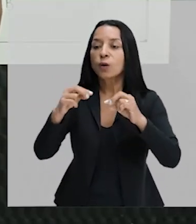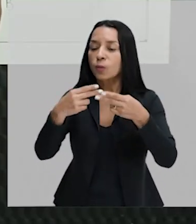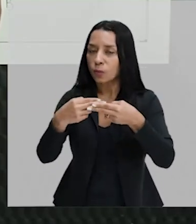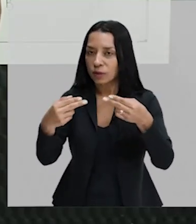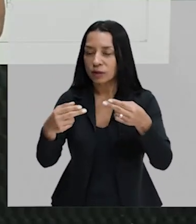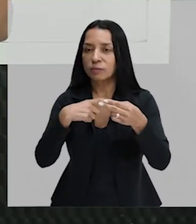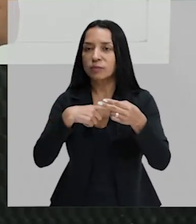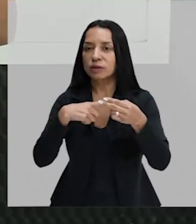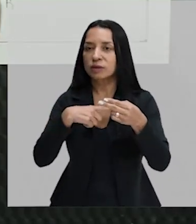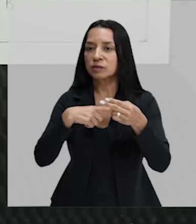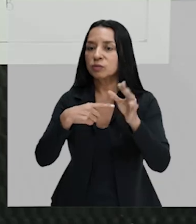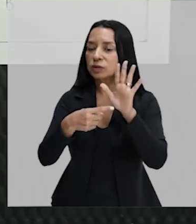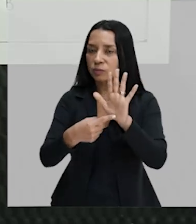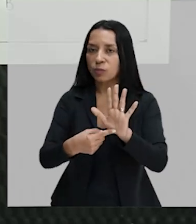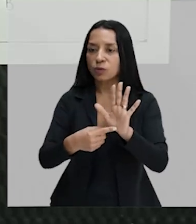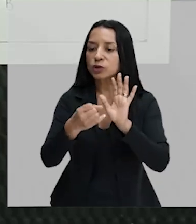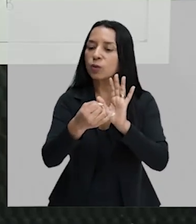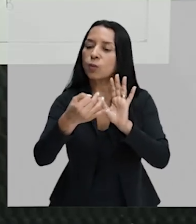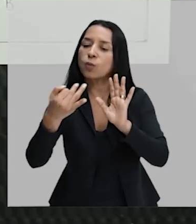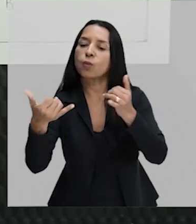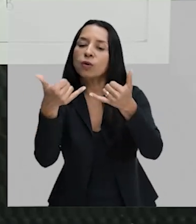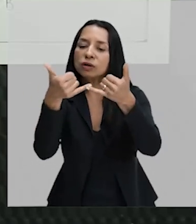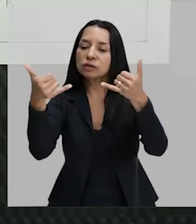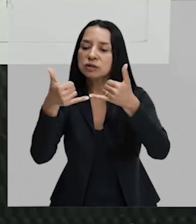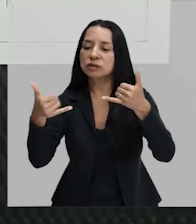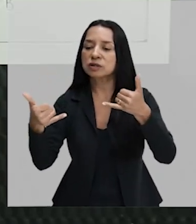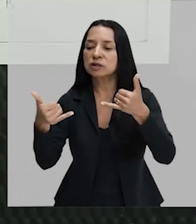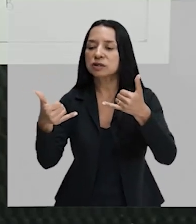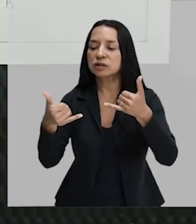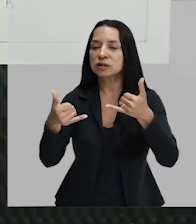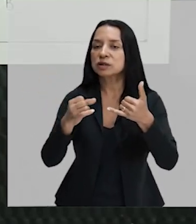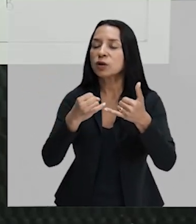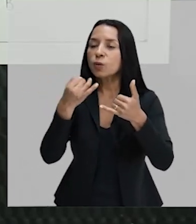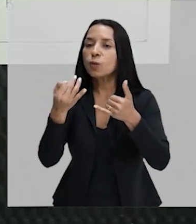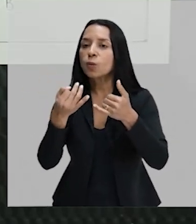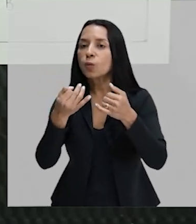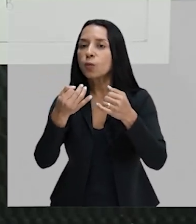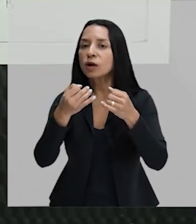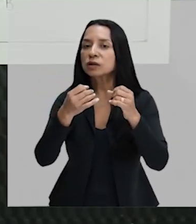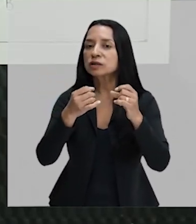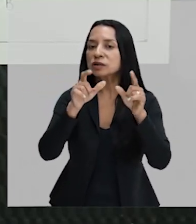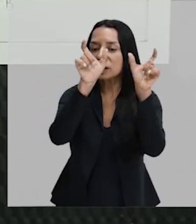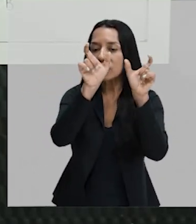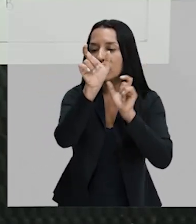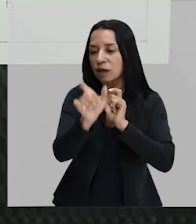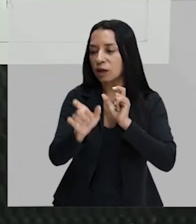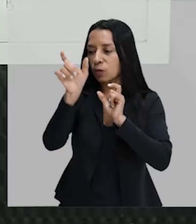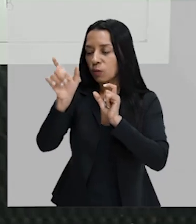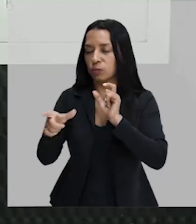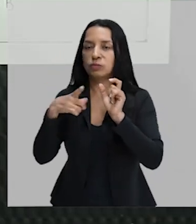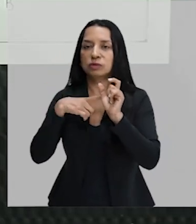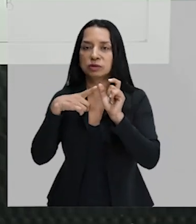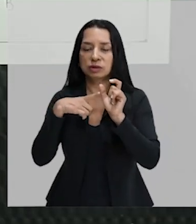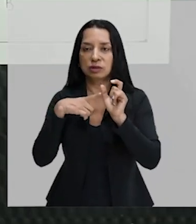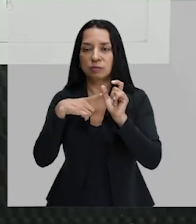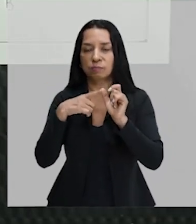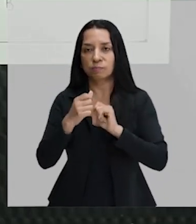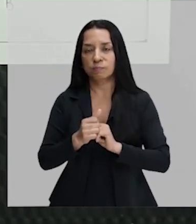tem. Então, se eu tenho uma matriz 2 por 3, eu não posso somar uma matriz 2 por 3 com uma matriz 3 por